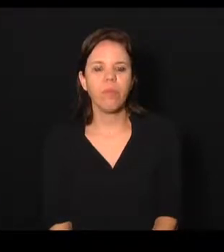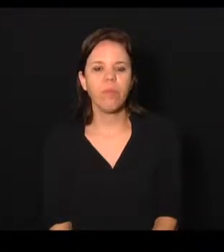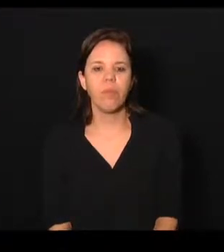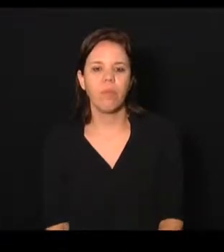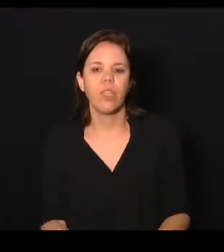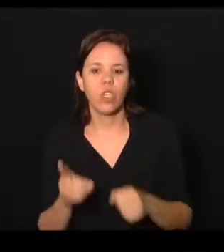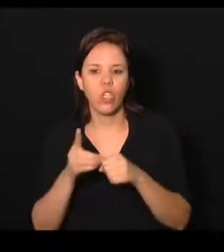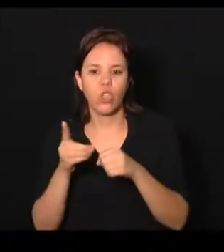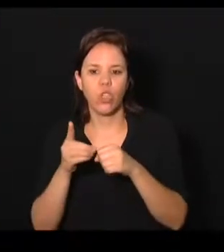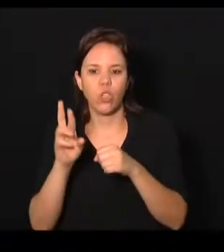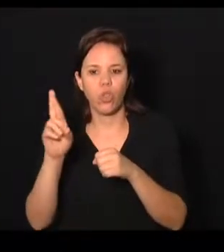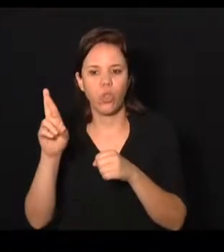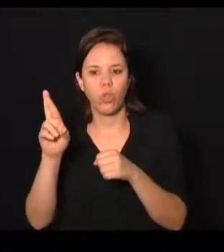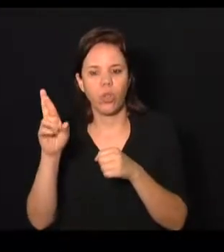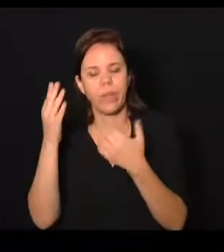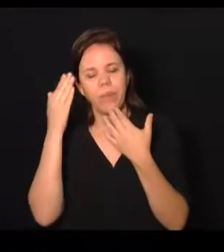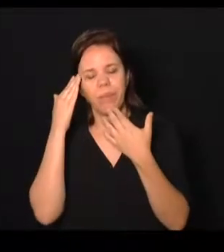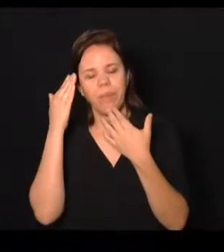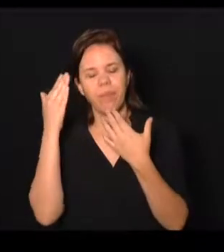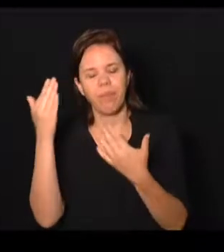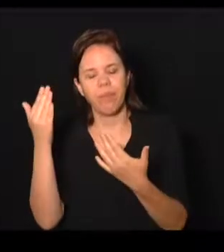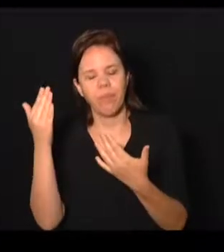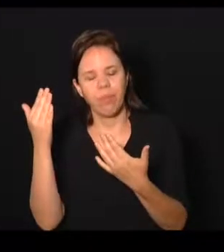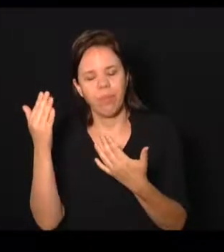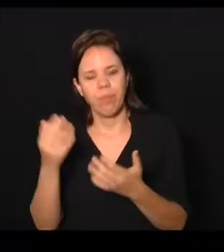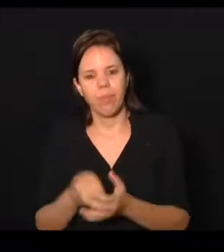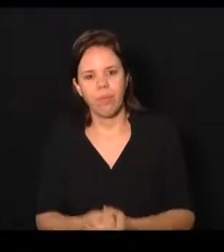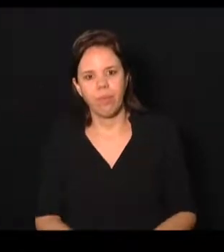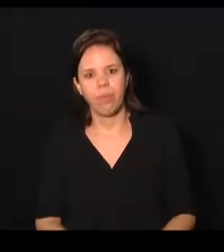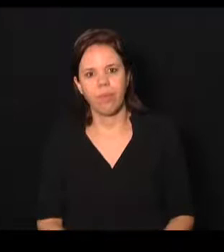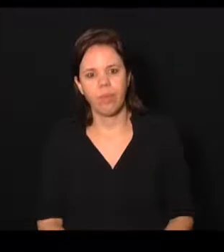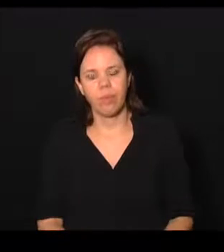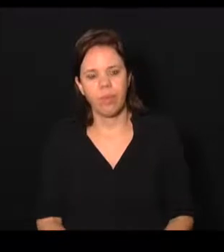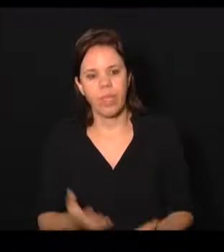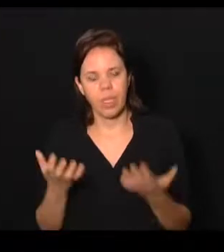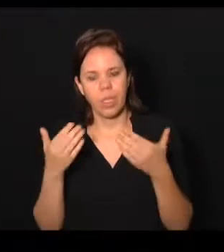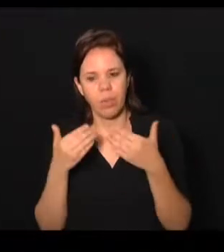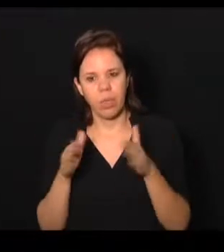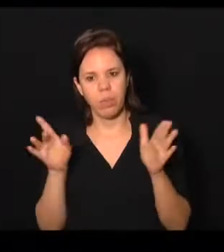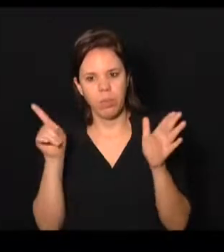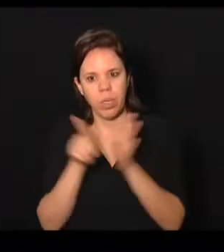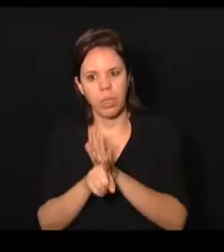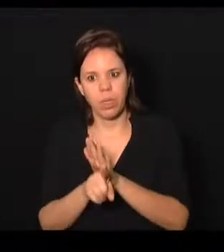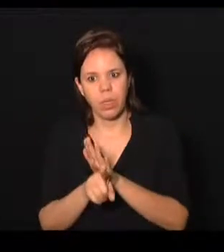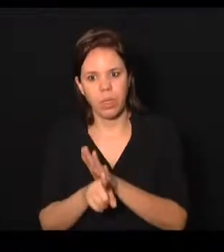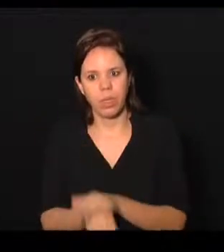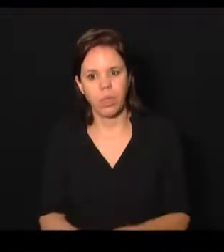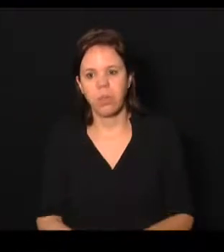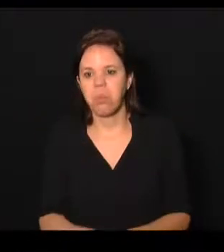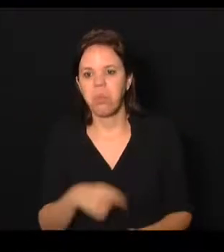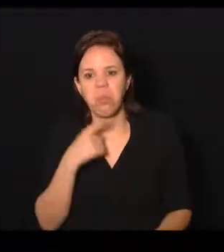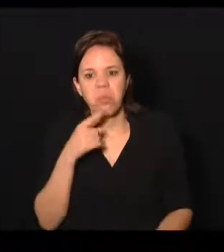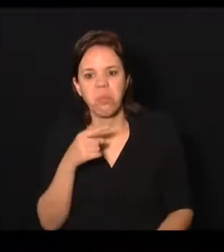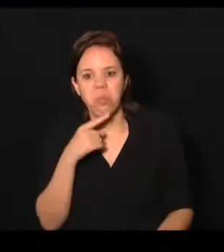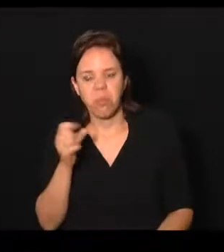Doutora, só tenho a agradecer. Eu quero abrir para perguntas, caso alguém aqui tenha